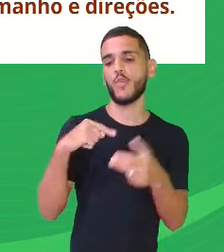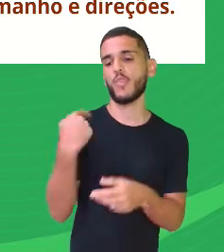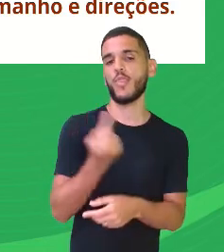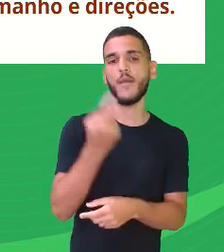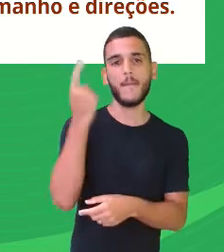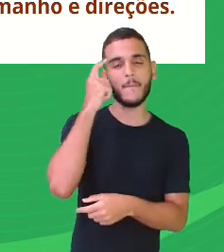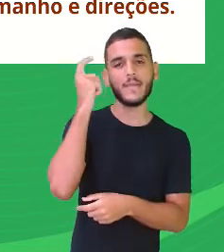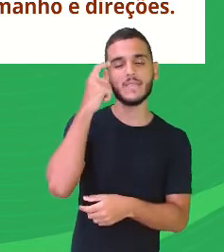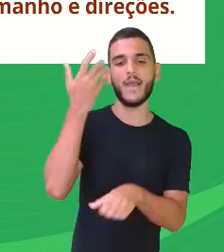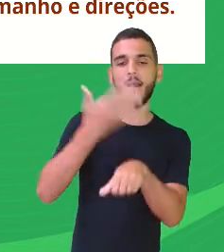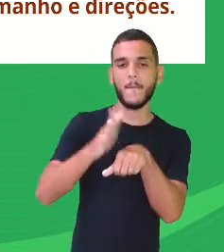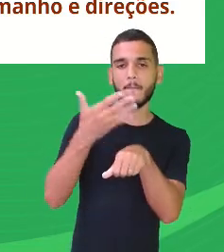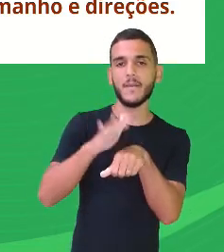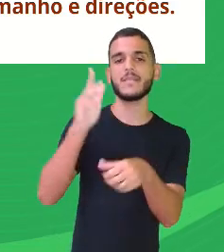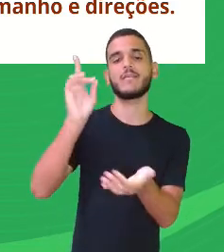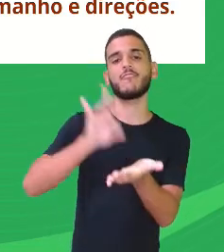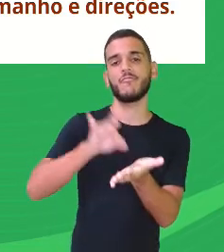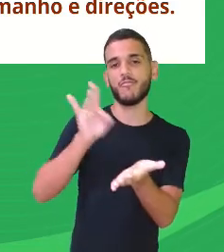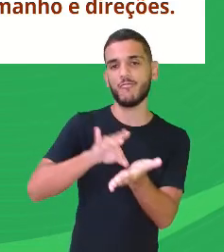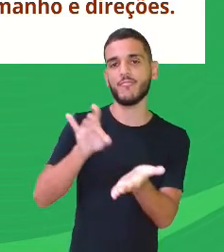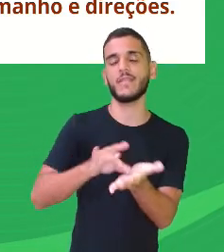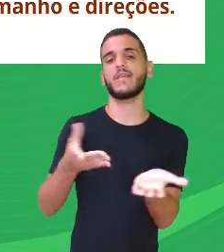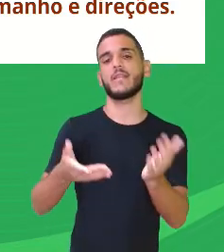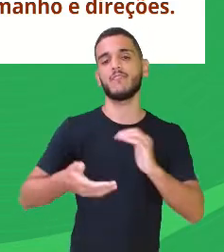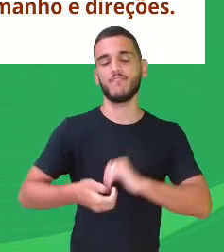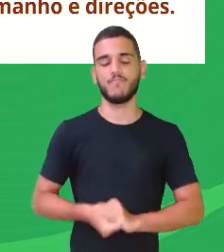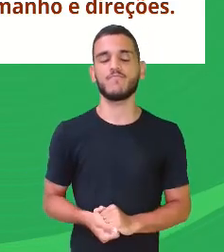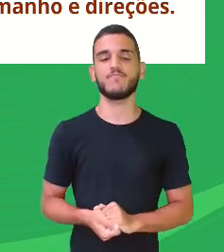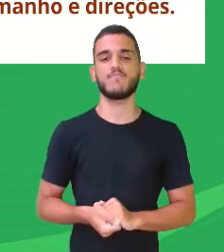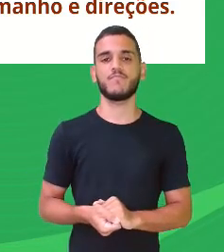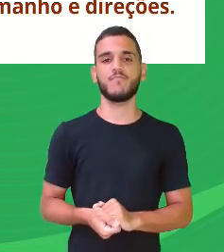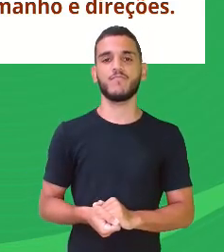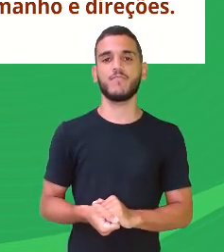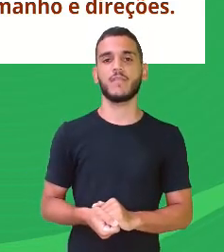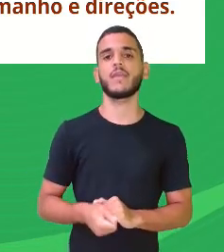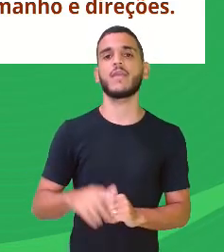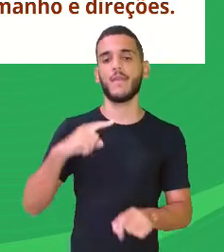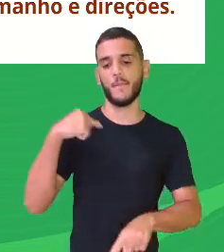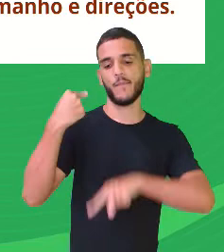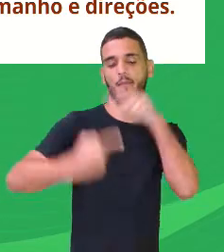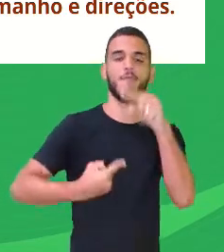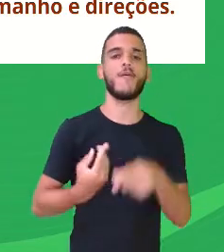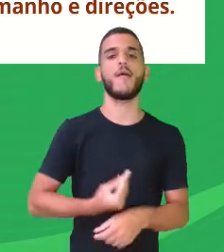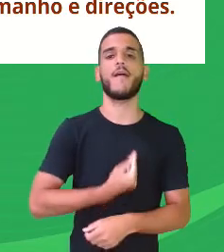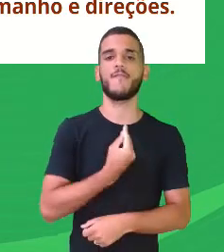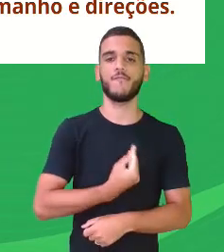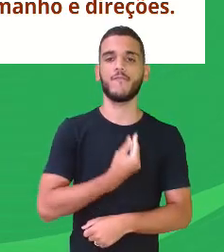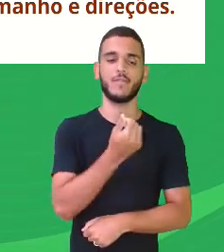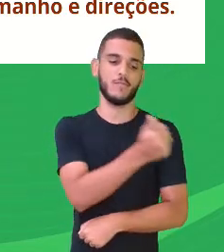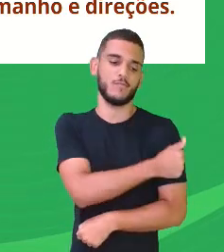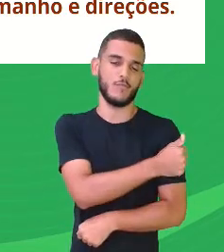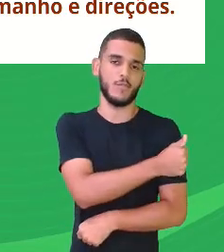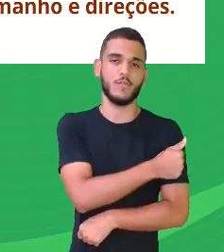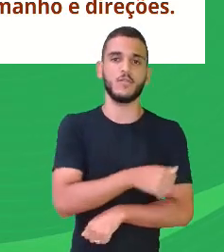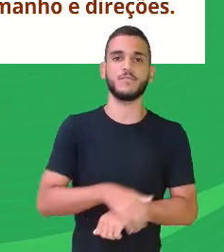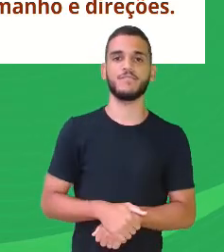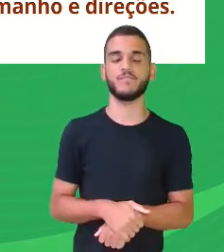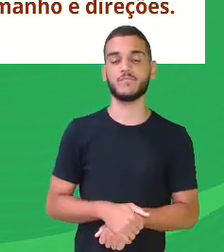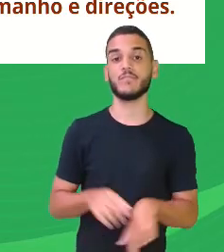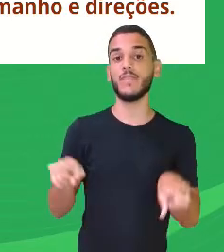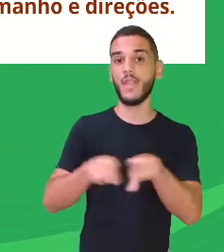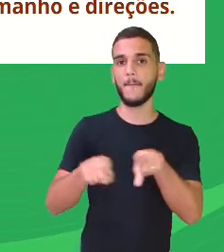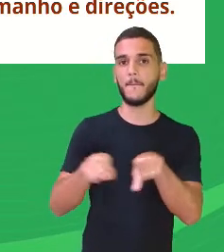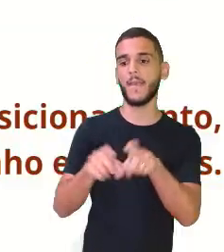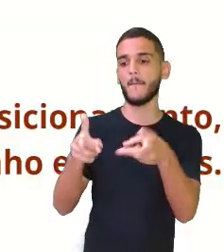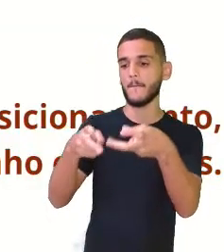pensar em uma prática verdadeira, significativa, que seja transformadora. Dentro da percepção auditiva,